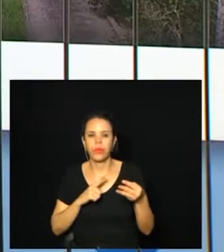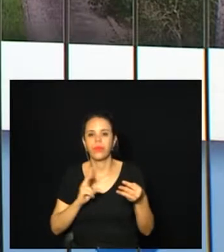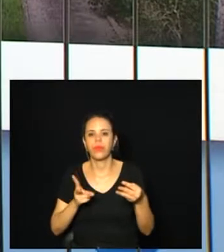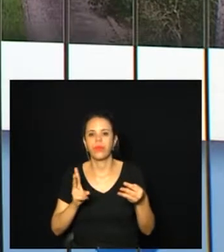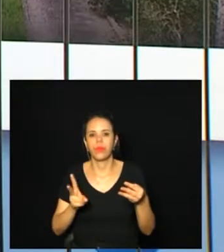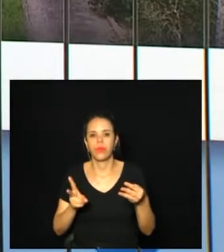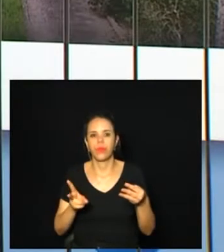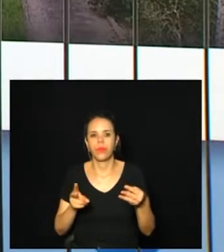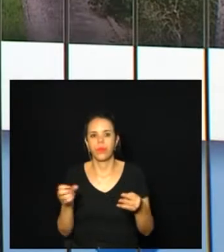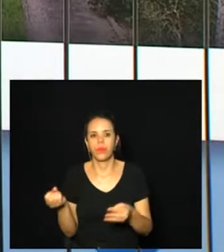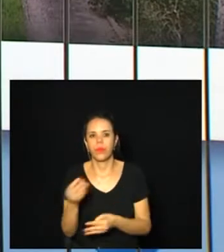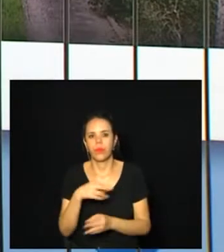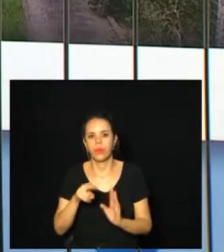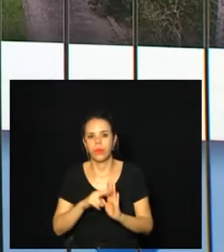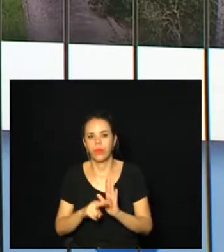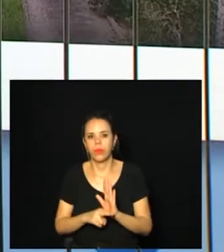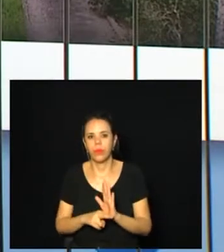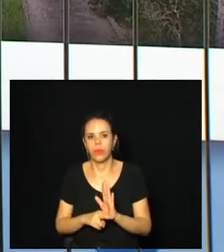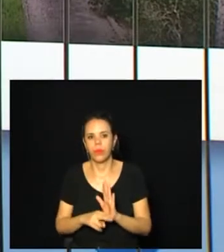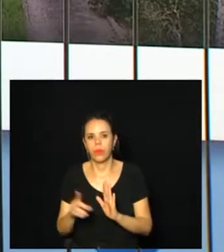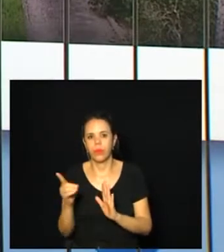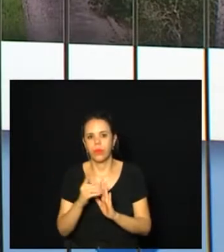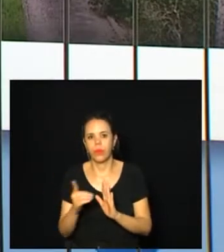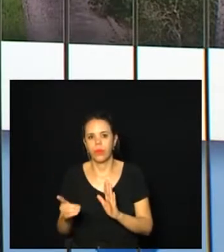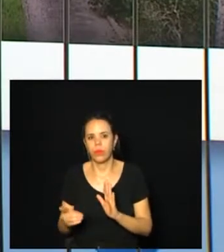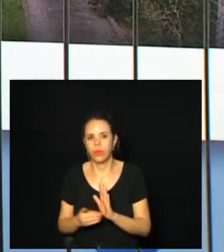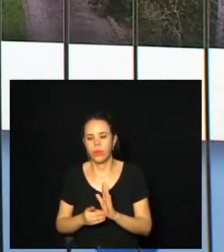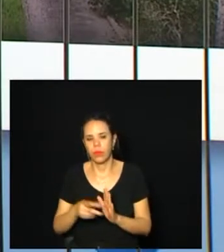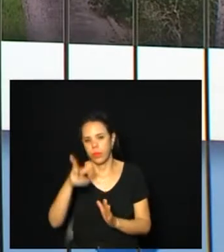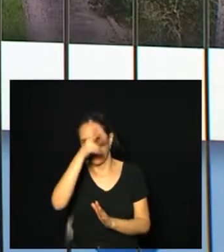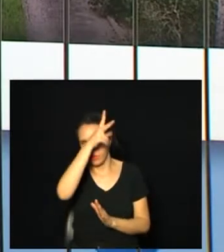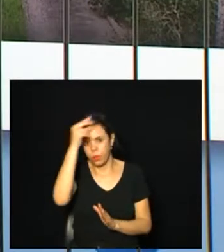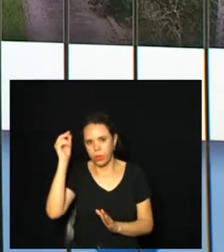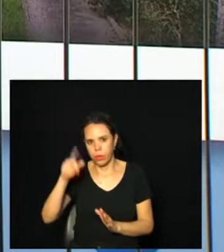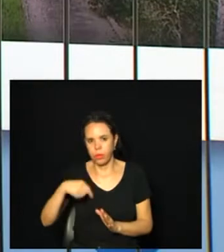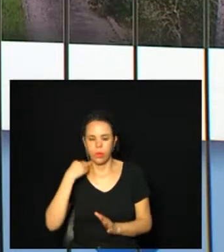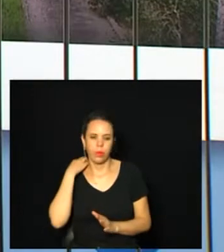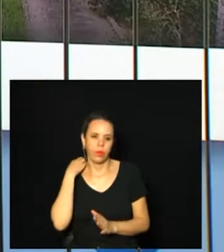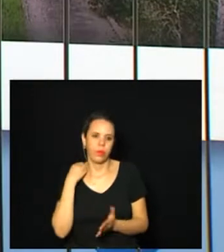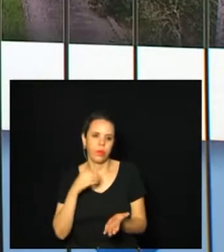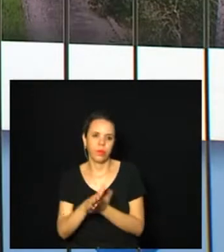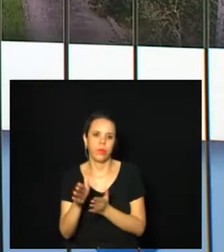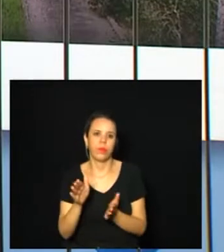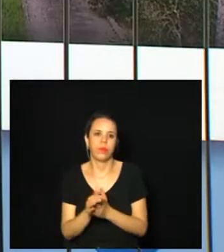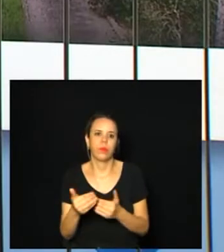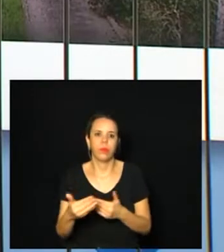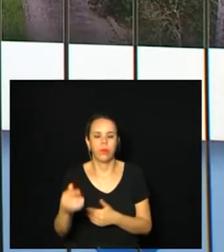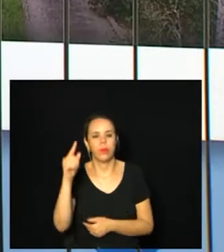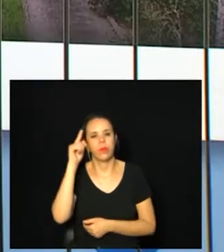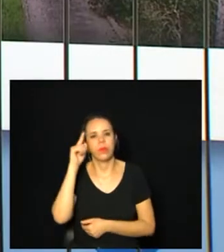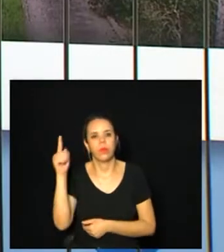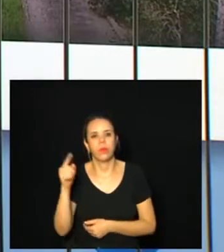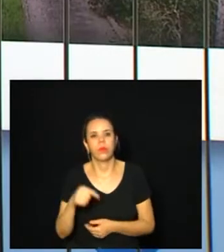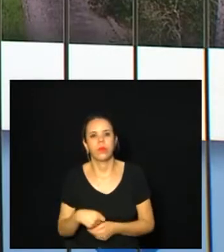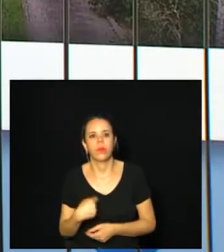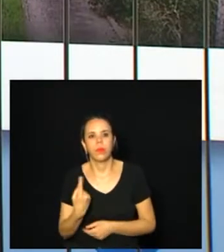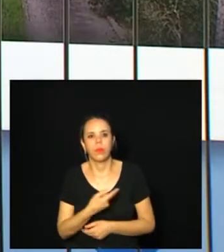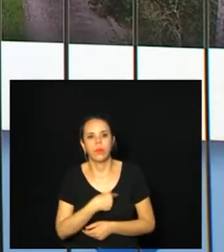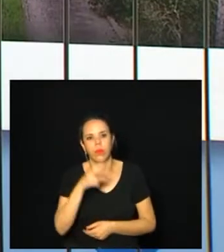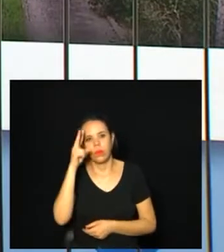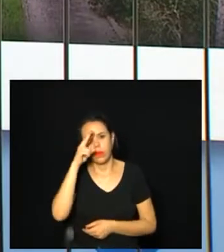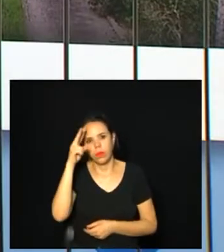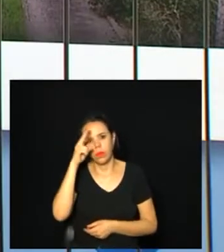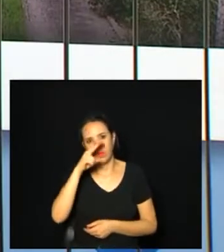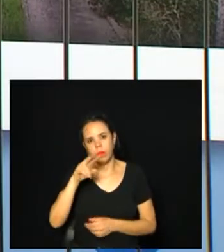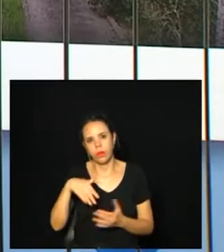aí essas novas normas. O decreto da prefeitura deve ser publicado nos próximos dias e a gente lembra